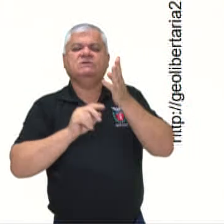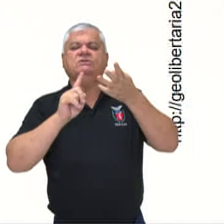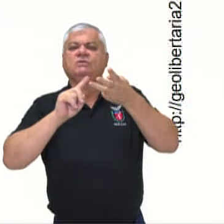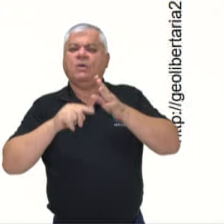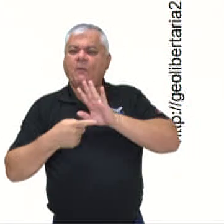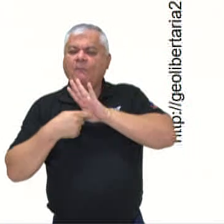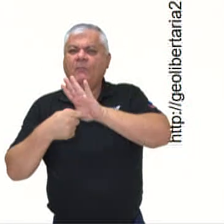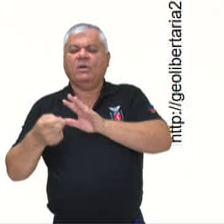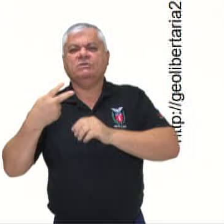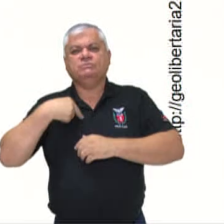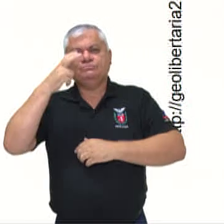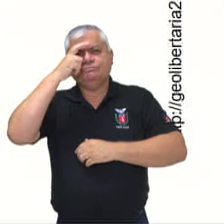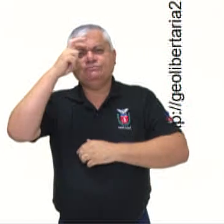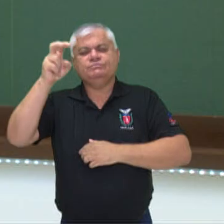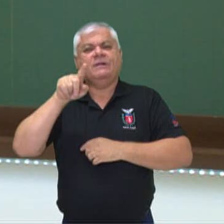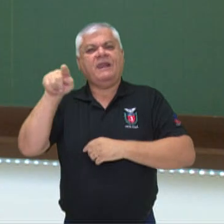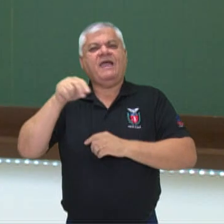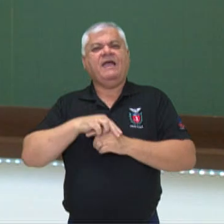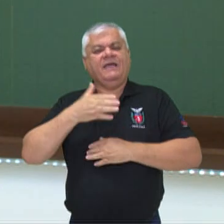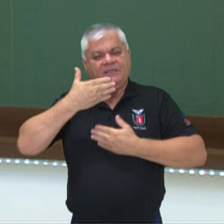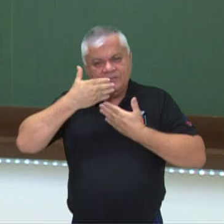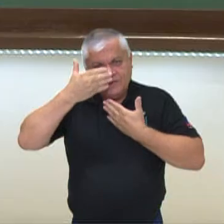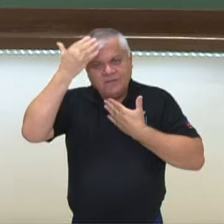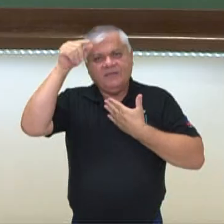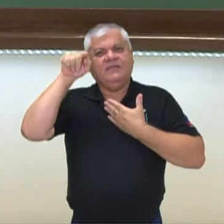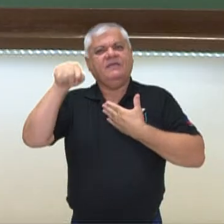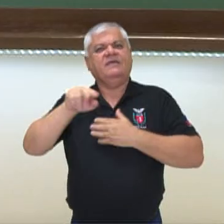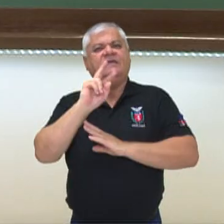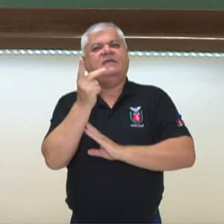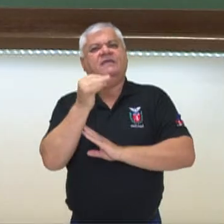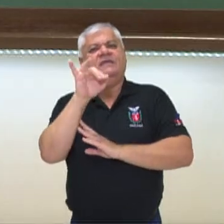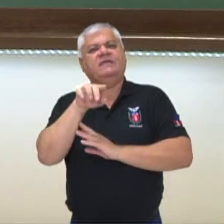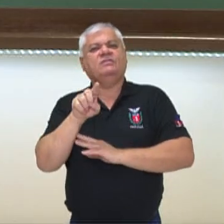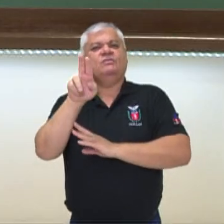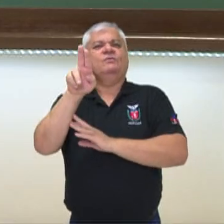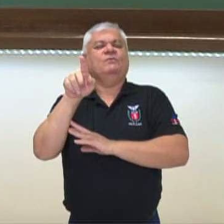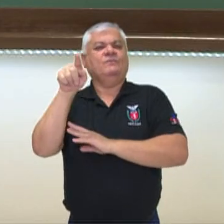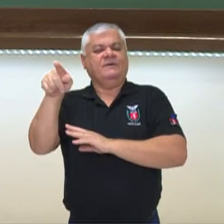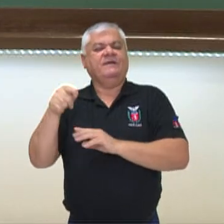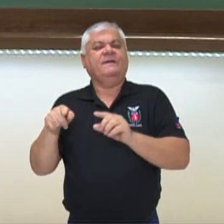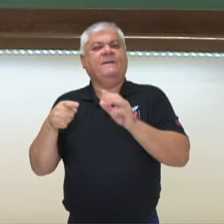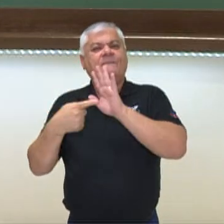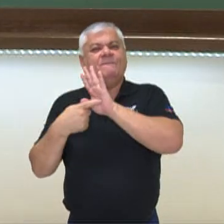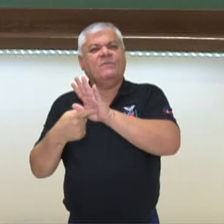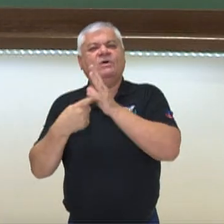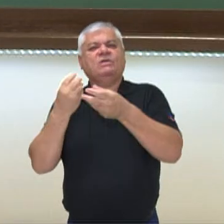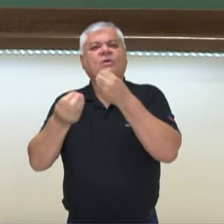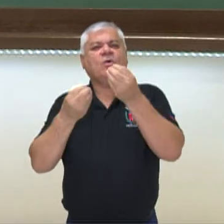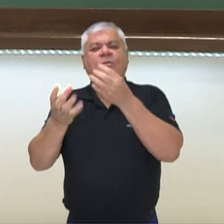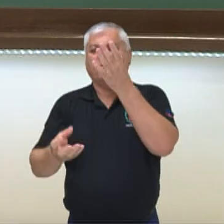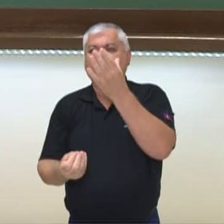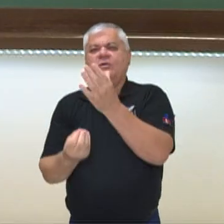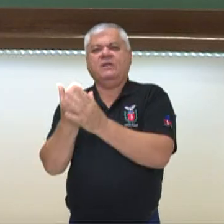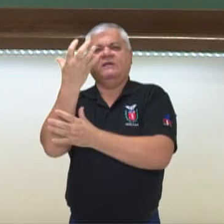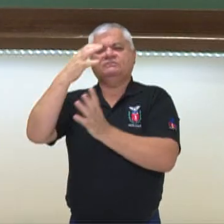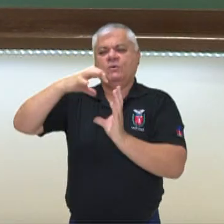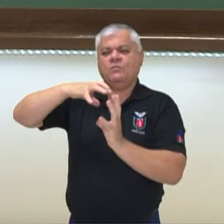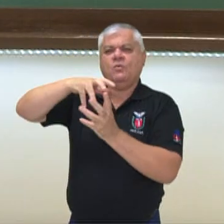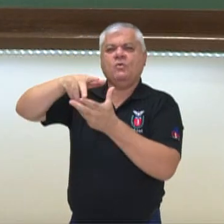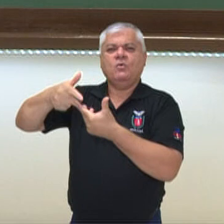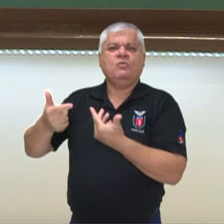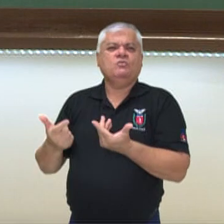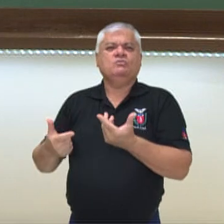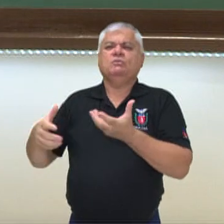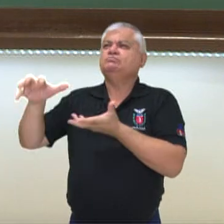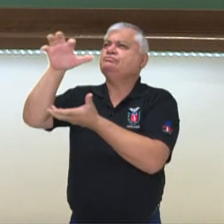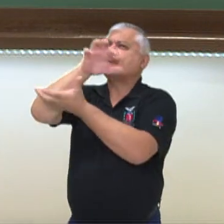antigos sábios hindus. Eles também acreditam que são textos revelados. Fala da cosmologia deles, da criação do mundo para eles, das